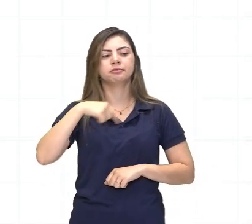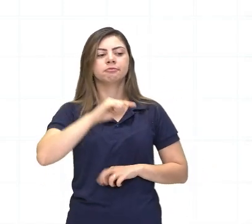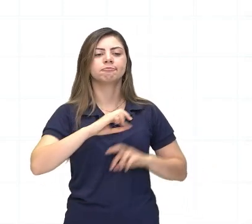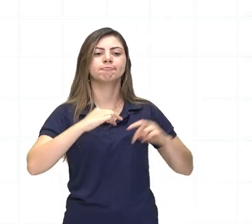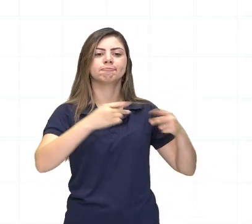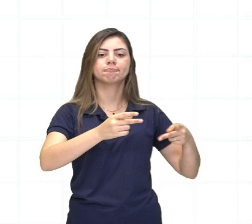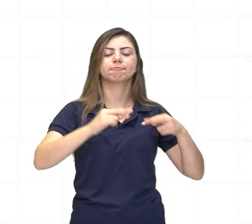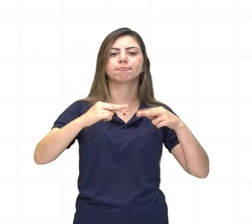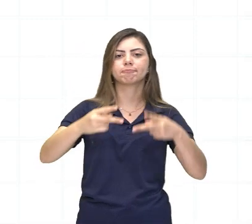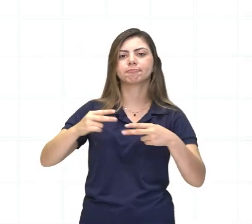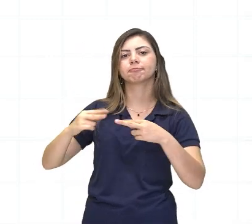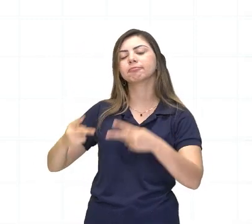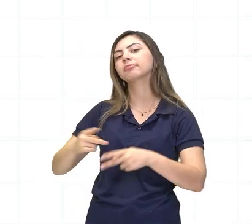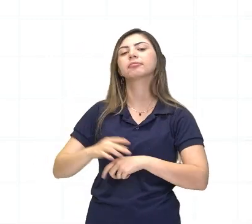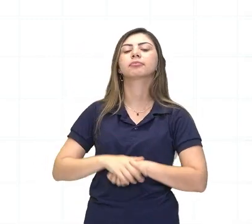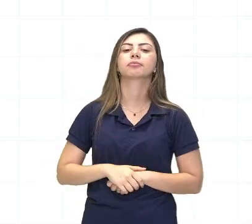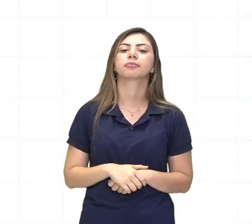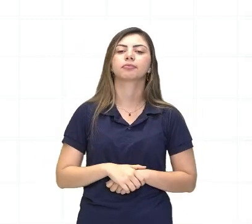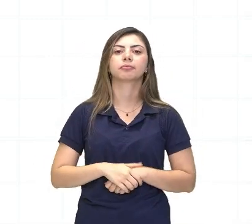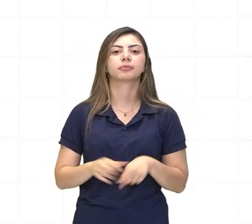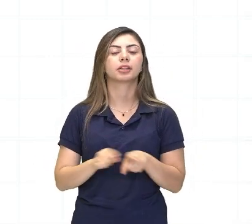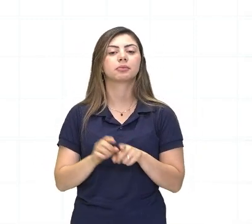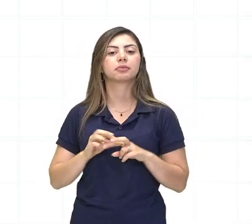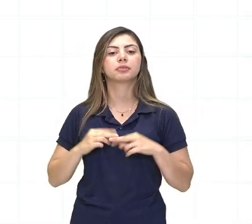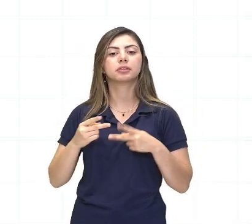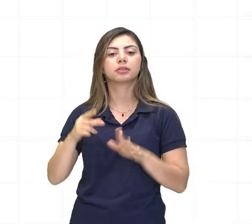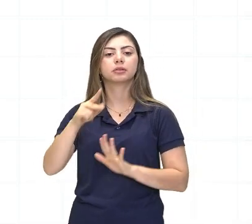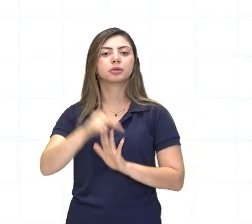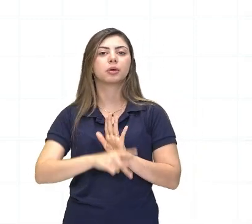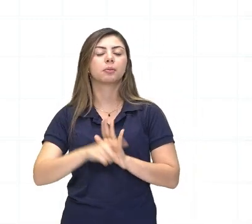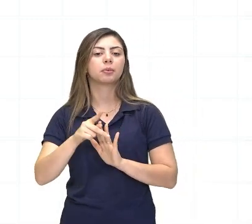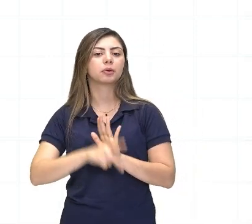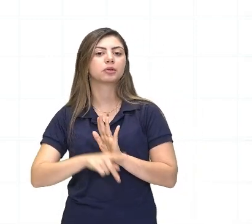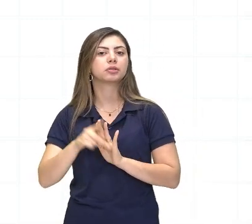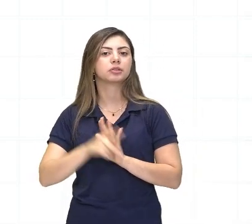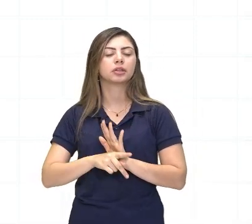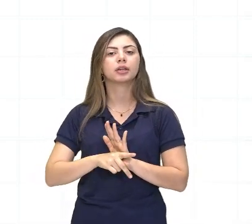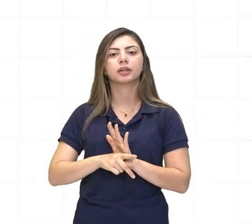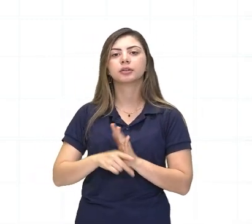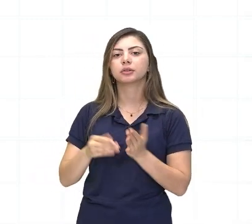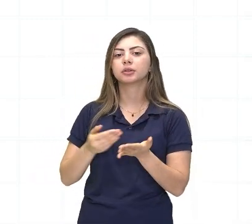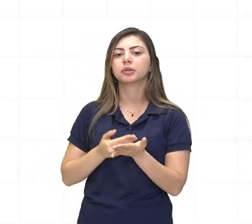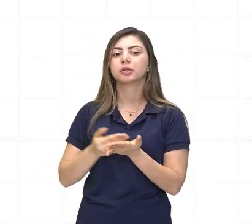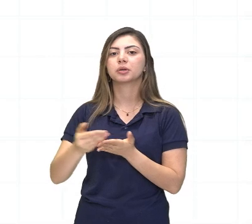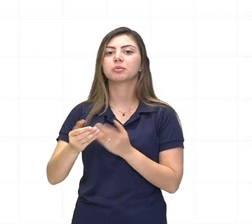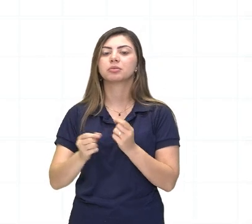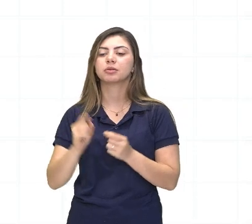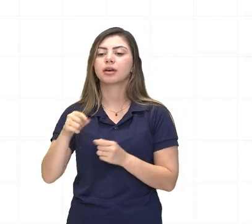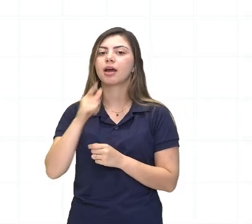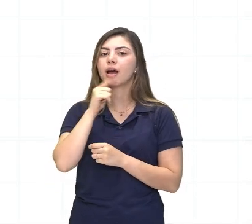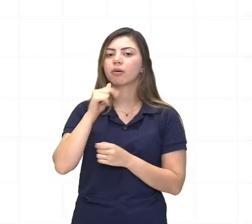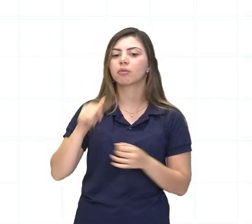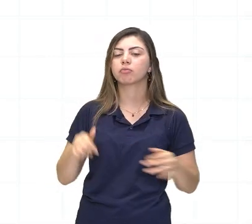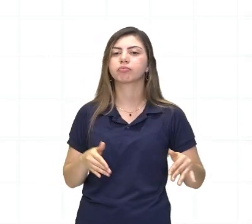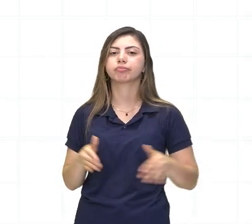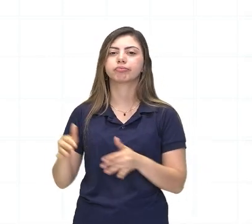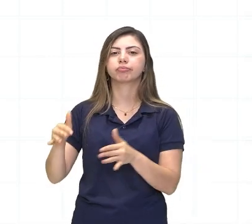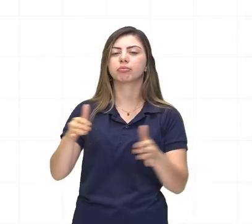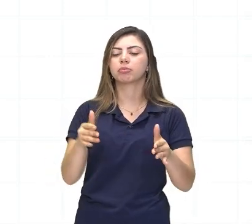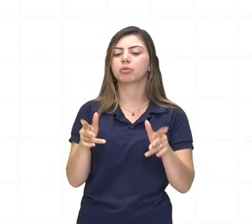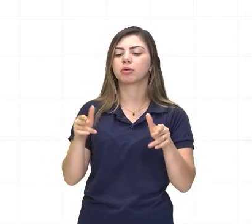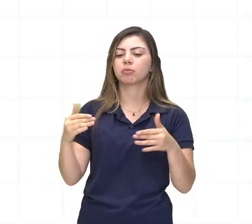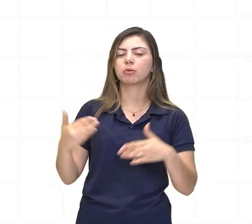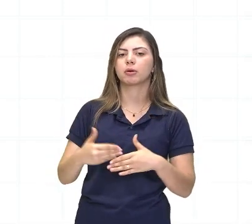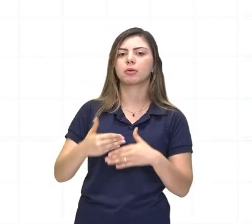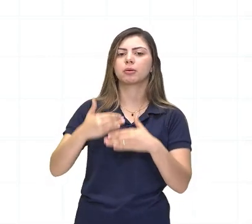Craô Quinela. E visitamos o projeto Formoso do Araguaia, que iniciou o barramento de rios na região. Então percebam o